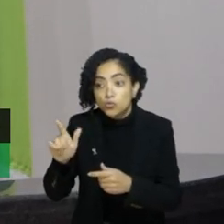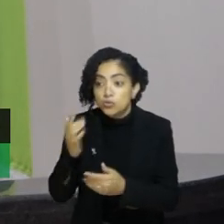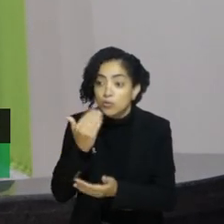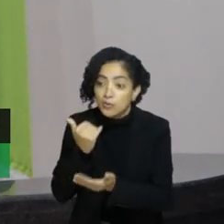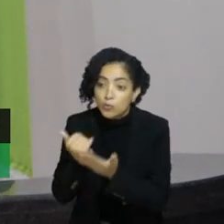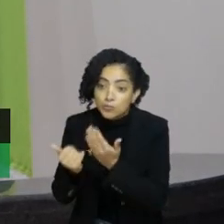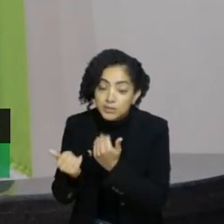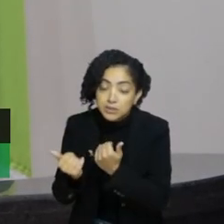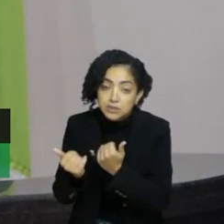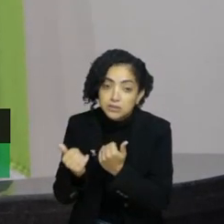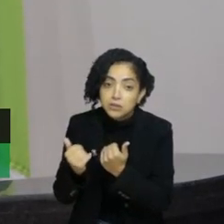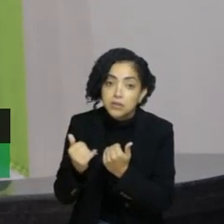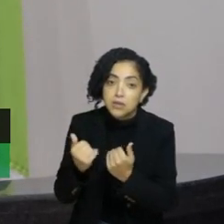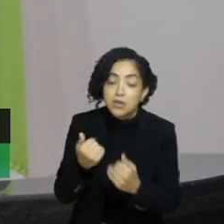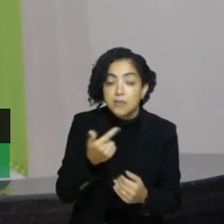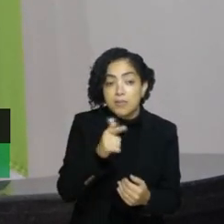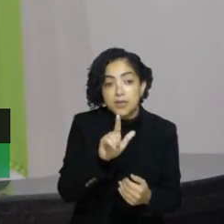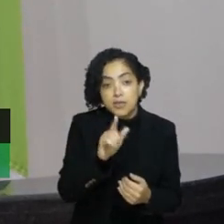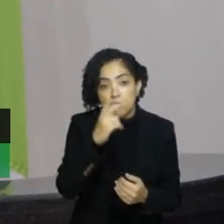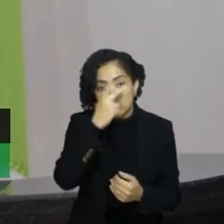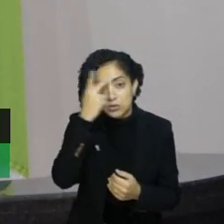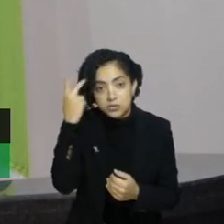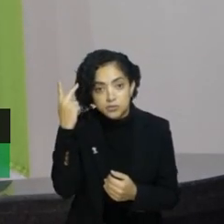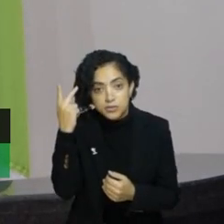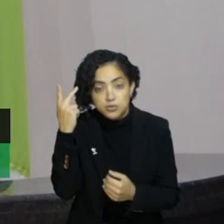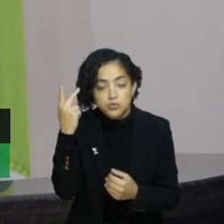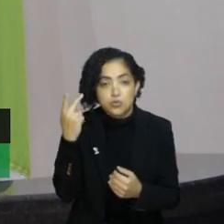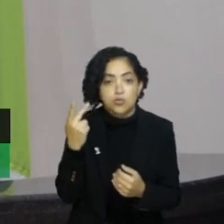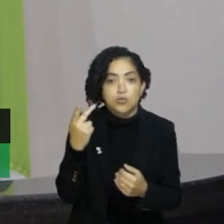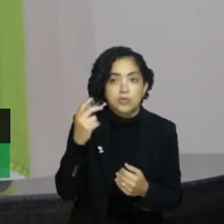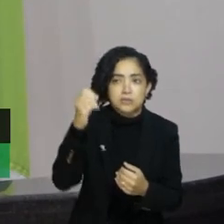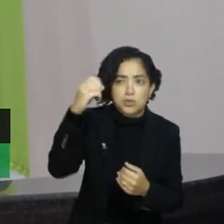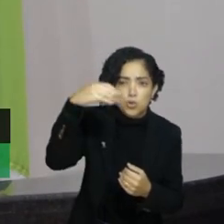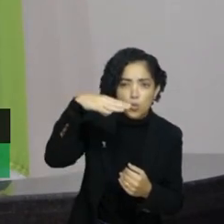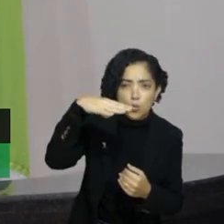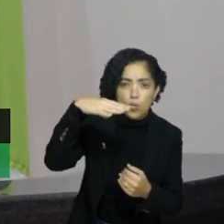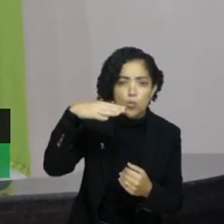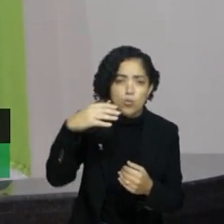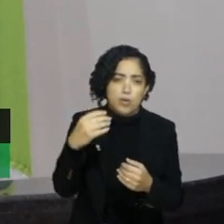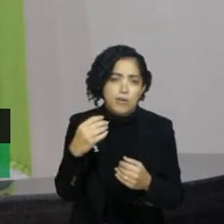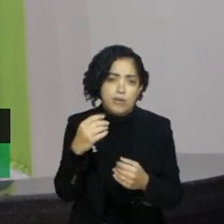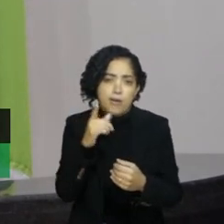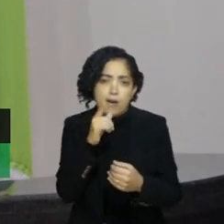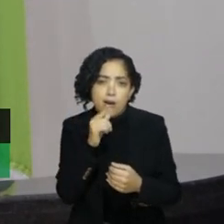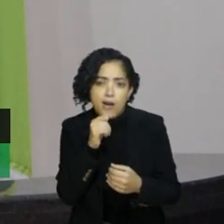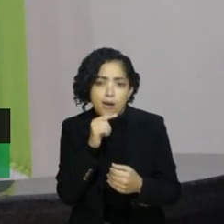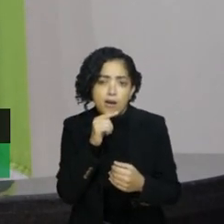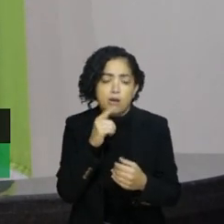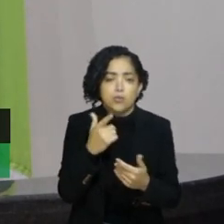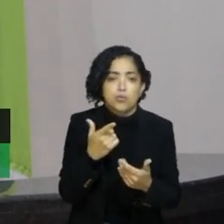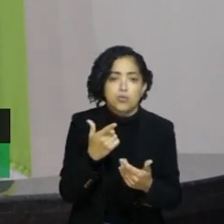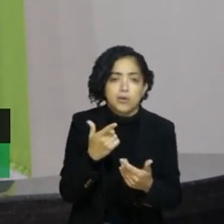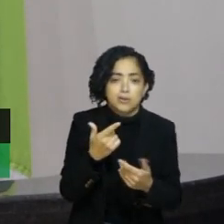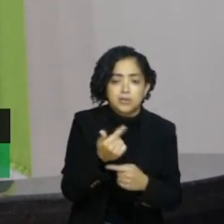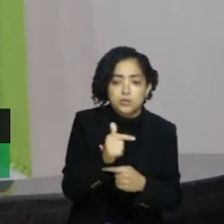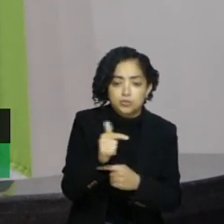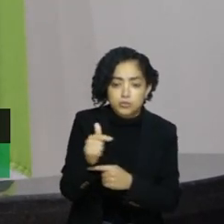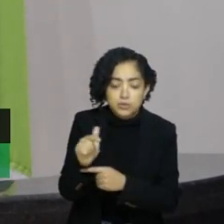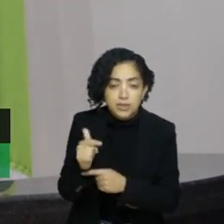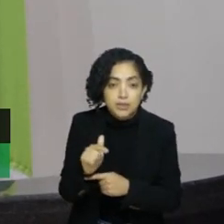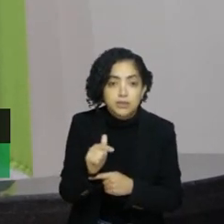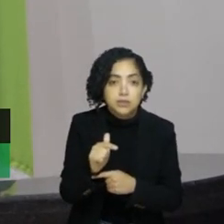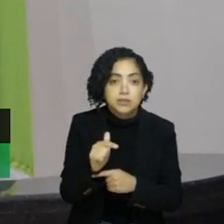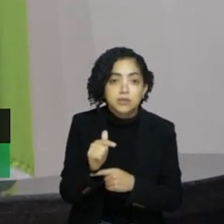perecível. Para outras pessoas que não têm luz, água, fogão e não terão tão cedo, o alimento